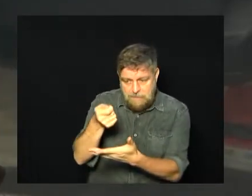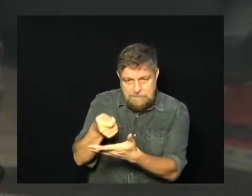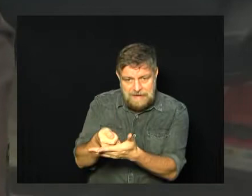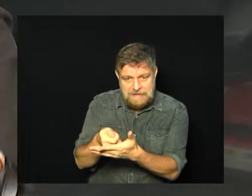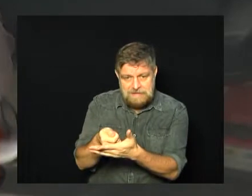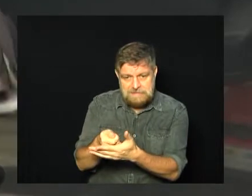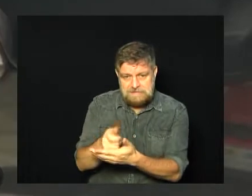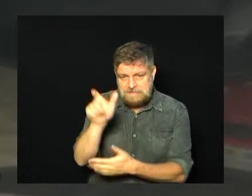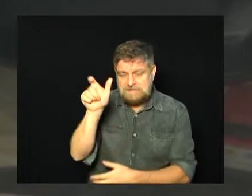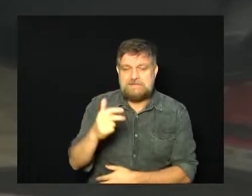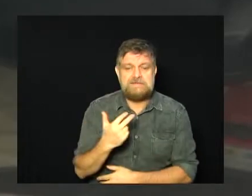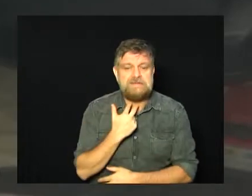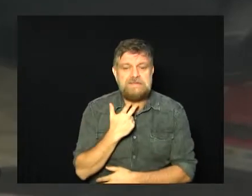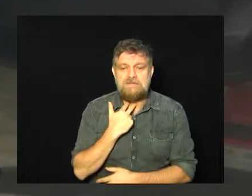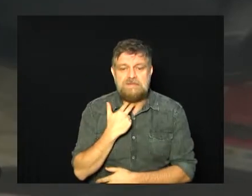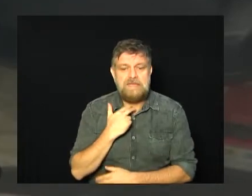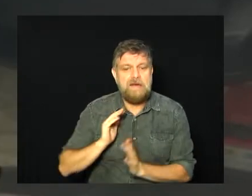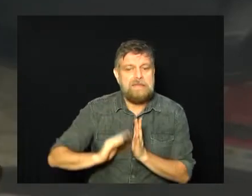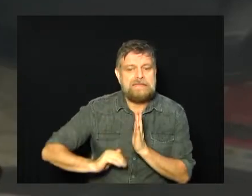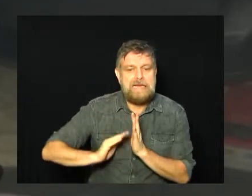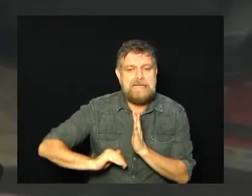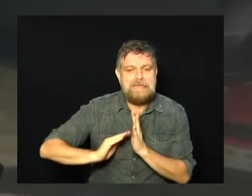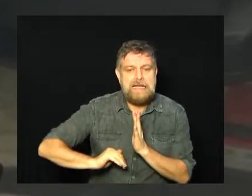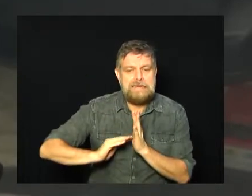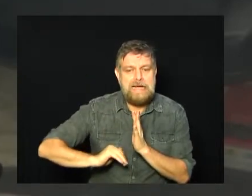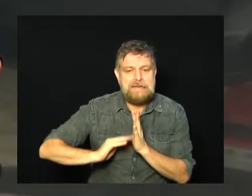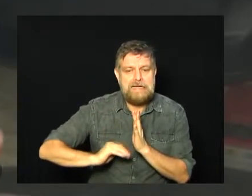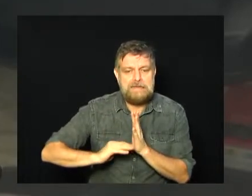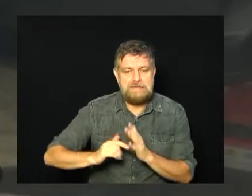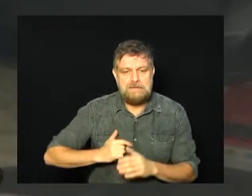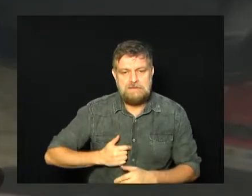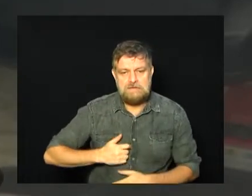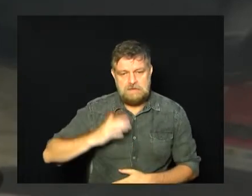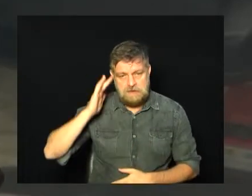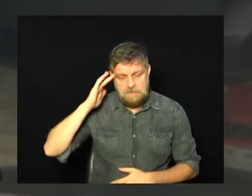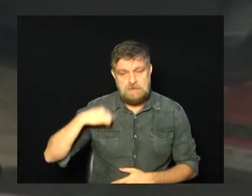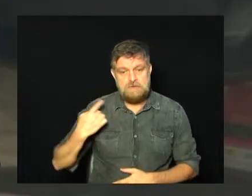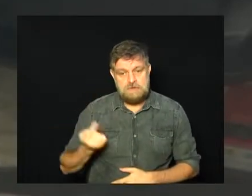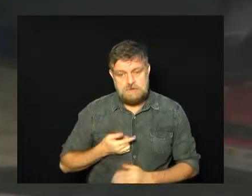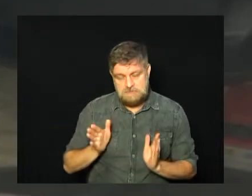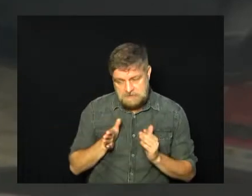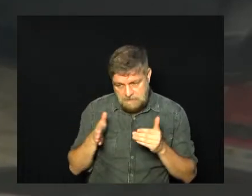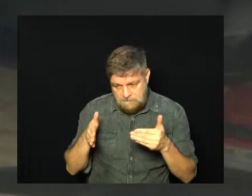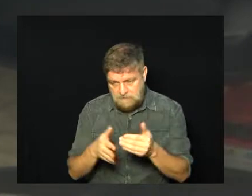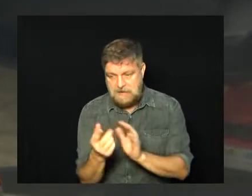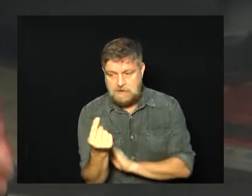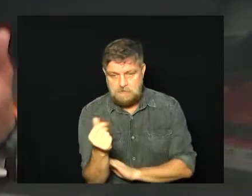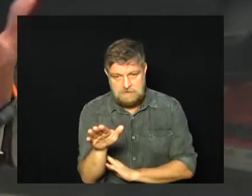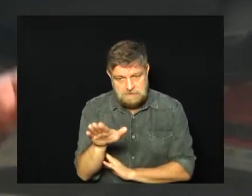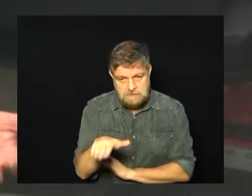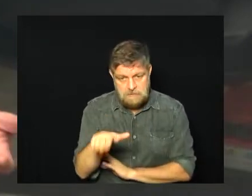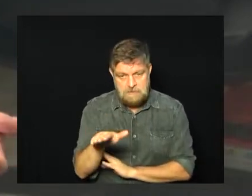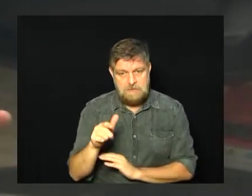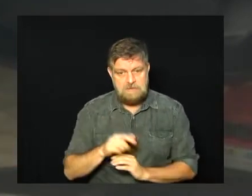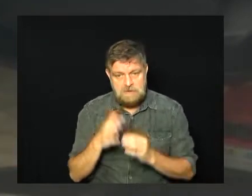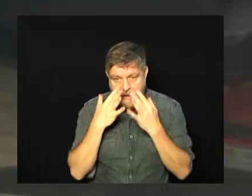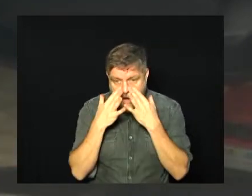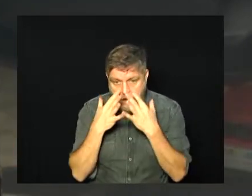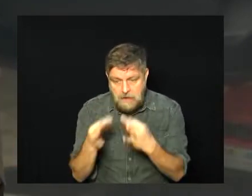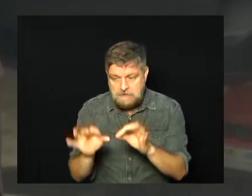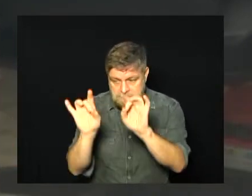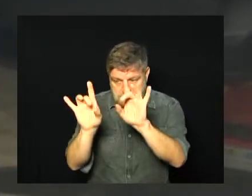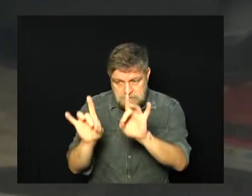não são possíveis de isentar para os bares e restaurantes, acho que faz sentido a gente tratar isso com especial atenção para o